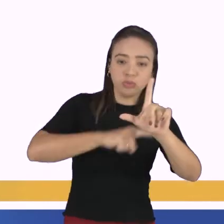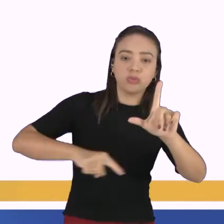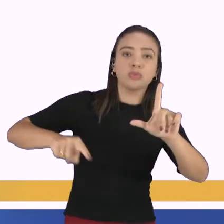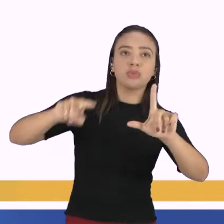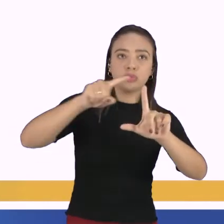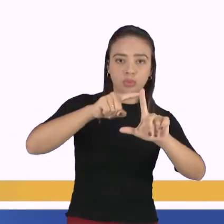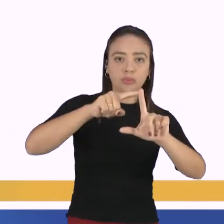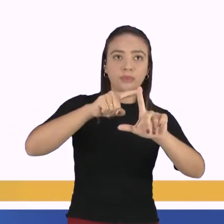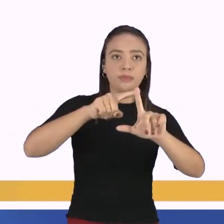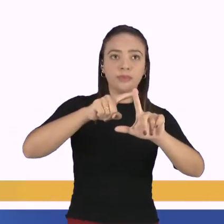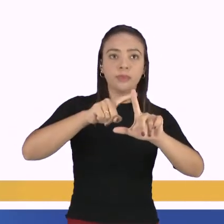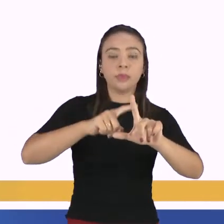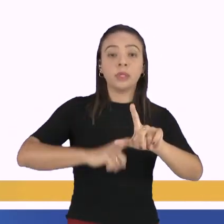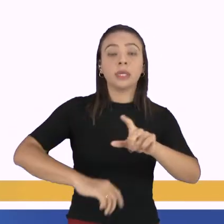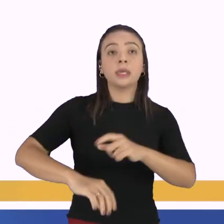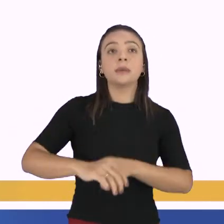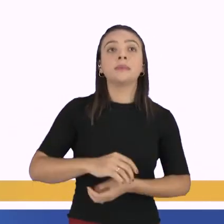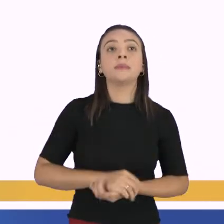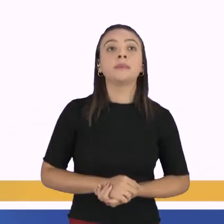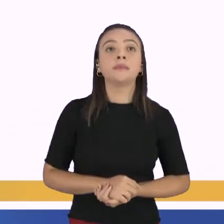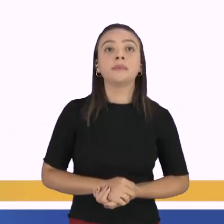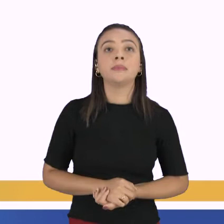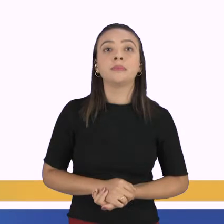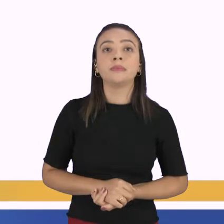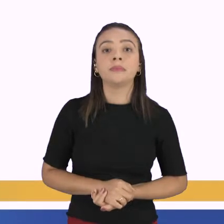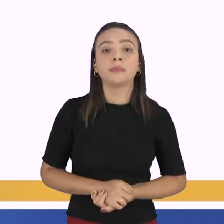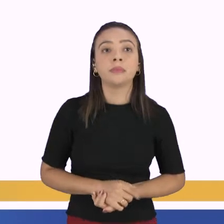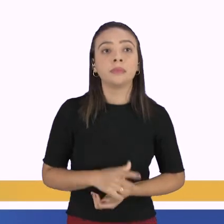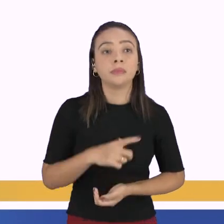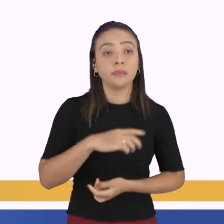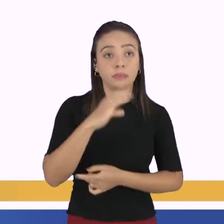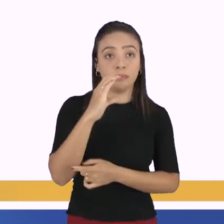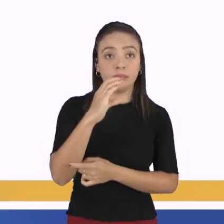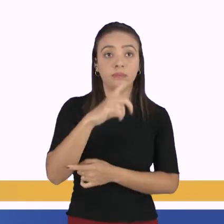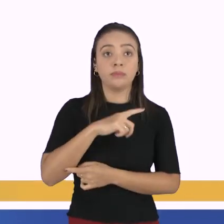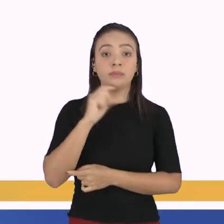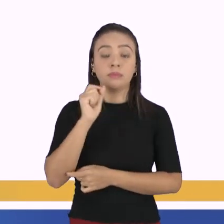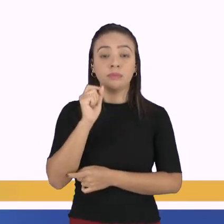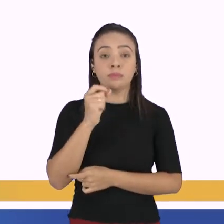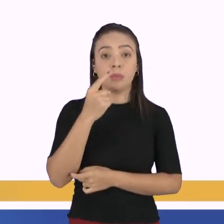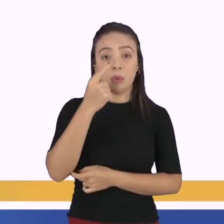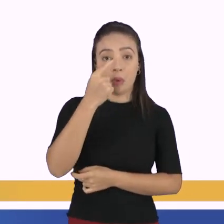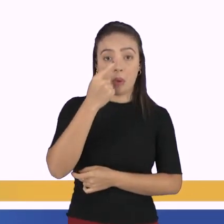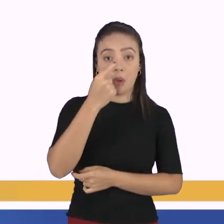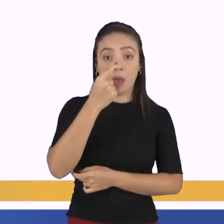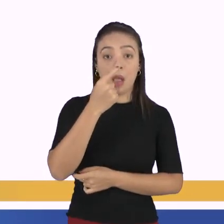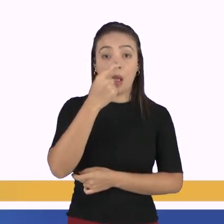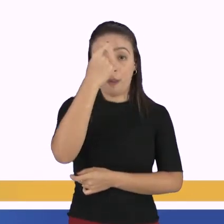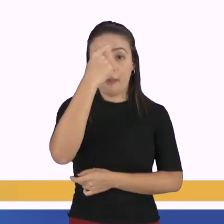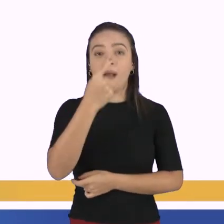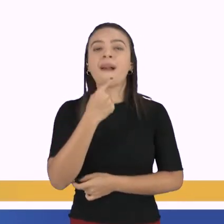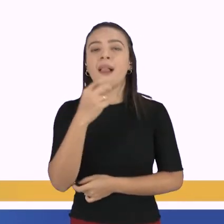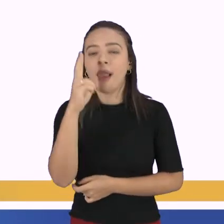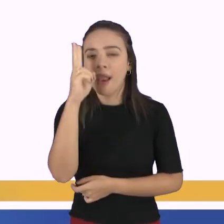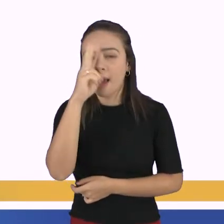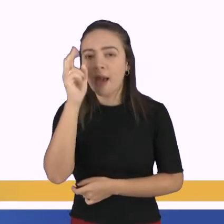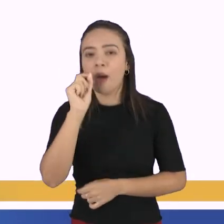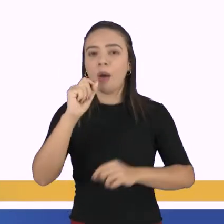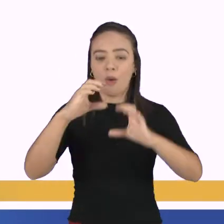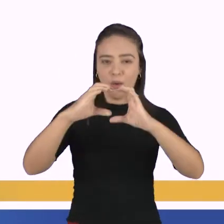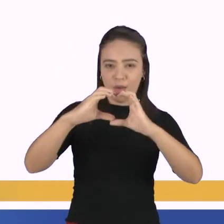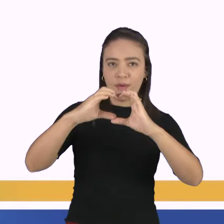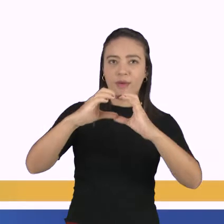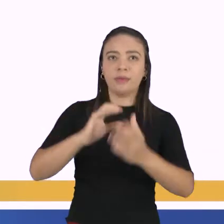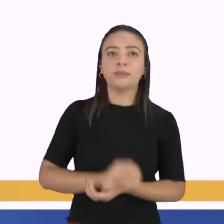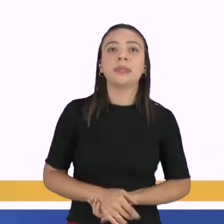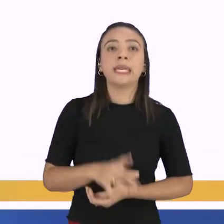reta, o segundo é um círculo, no caso uma circunferência, a linha, Letra C, nós temos aí uma linha que lembra um coração, e a letra D nós